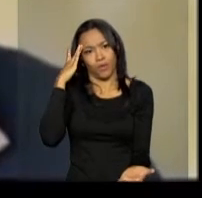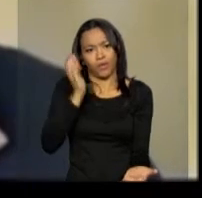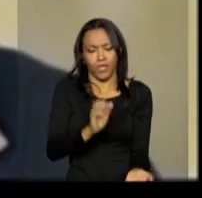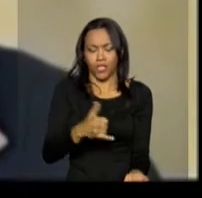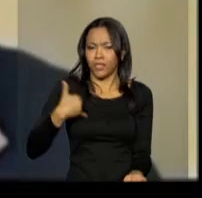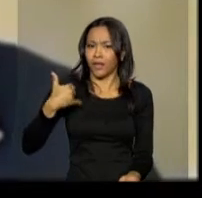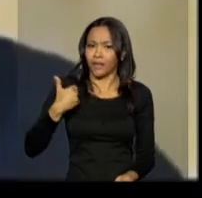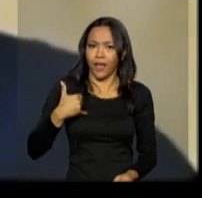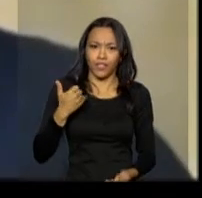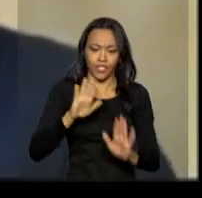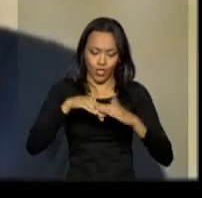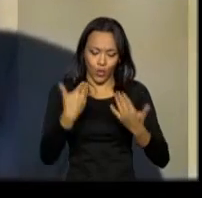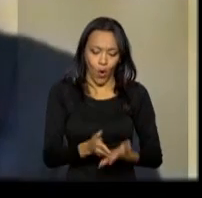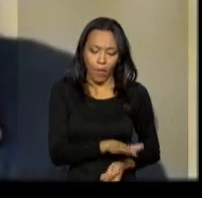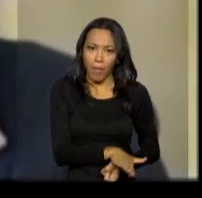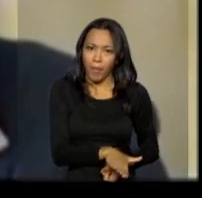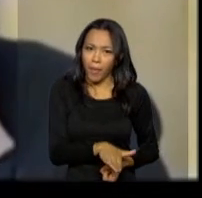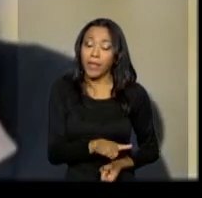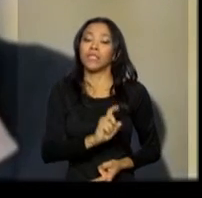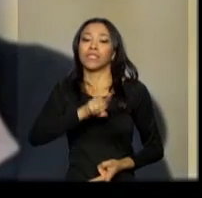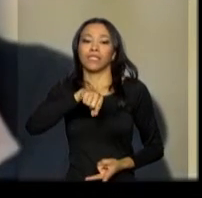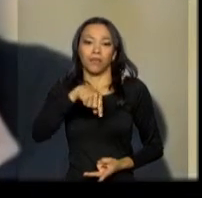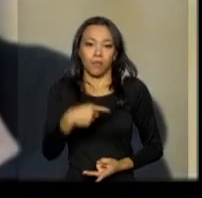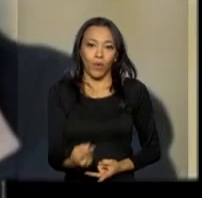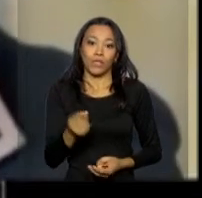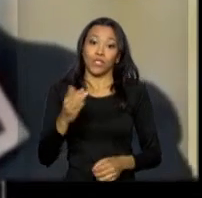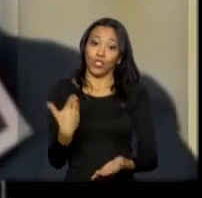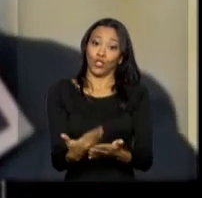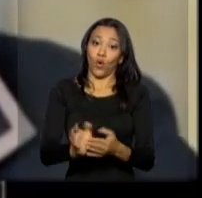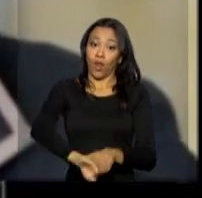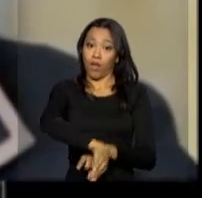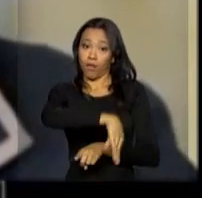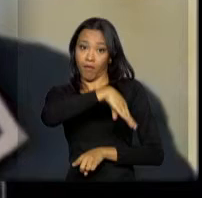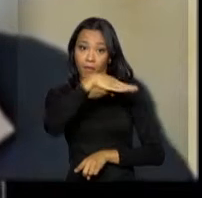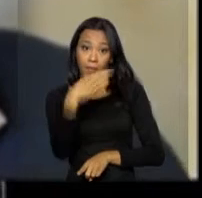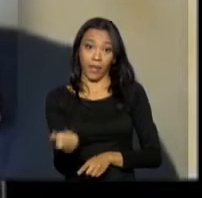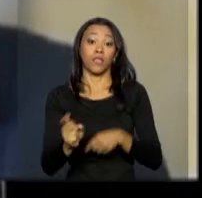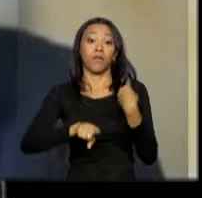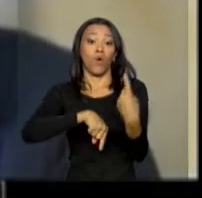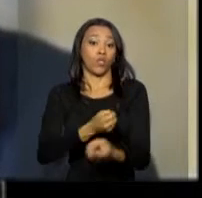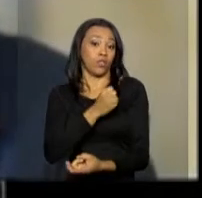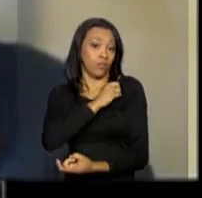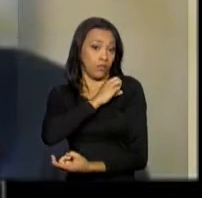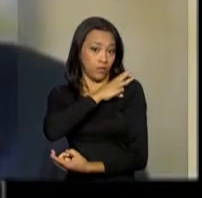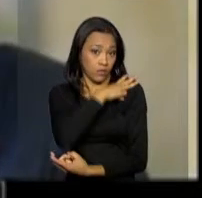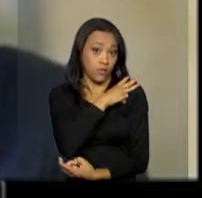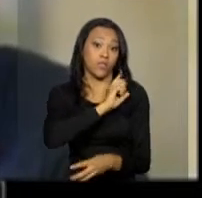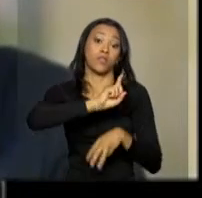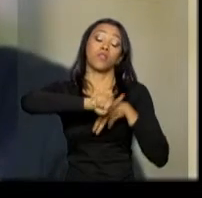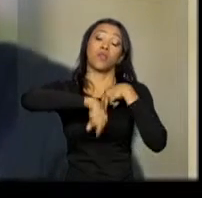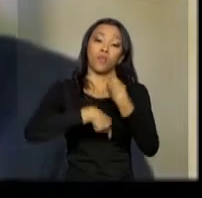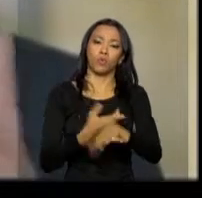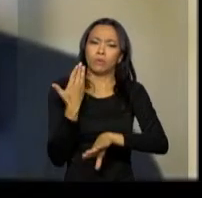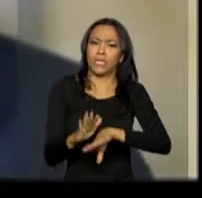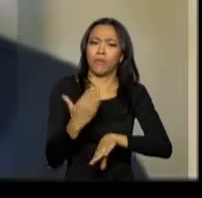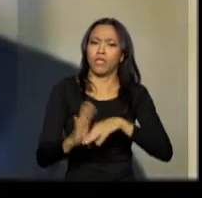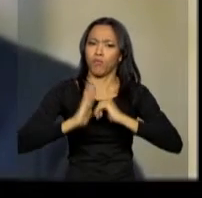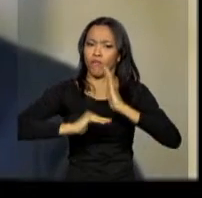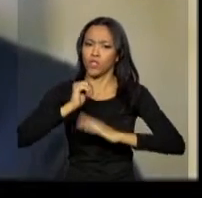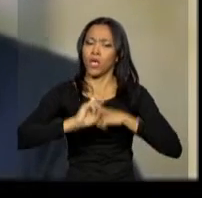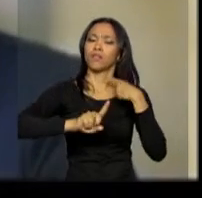Ela começa na creche, passa pela escola de tempo integral, pelo ensino médio, pela qualificação profissional,